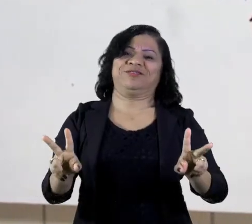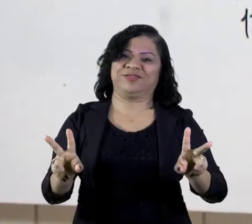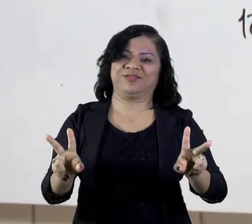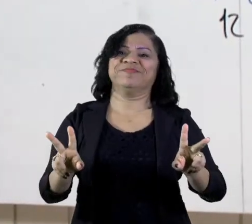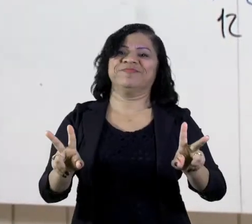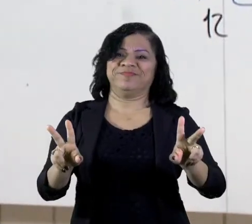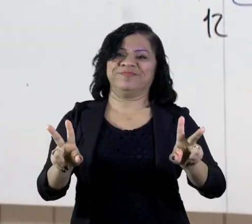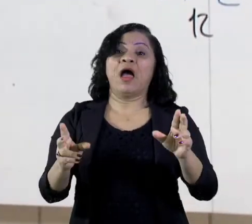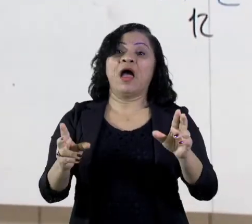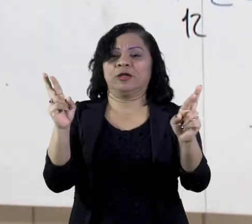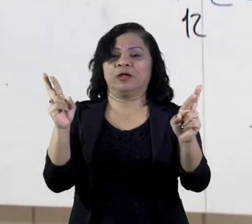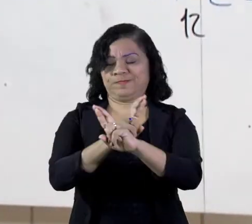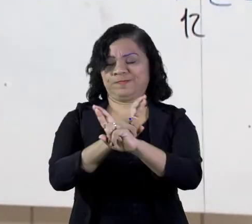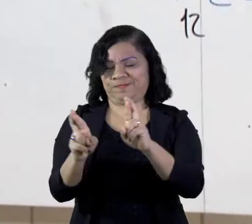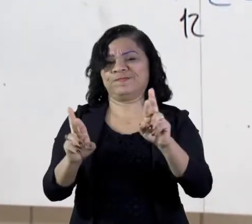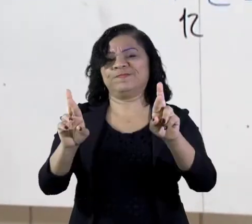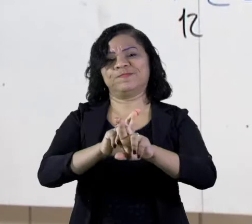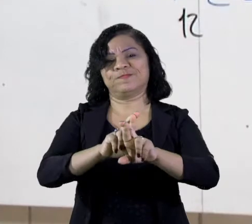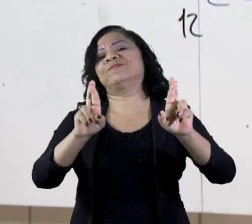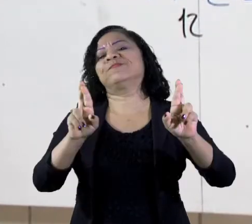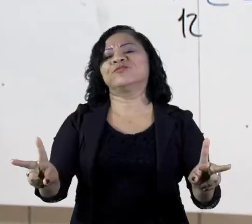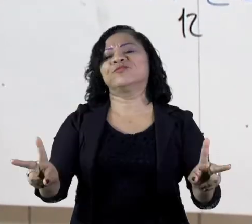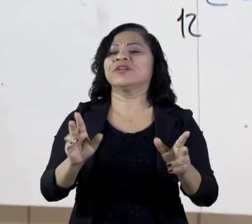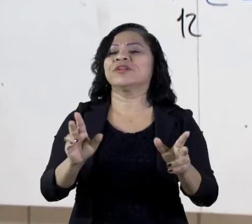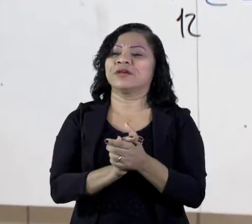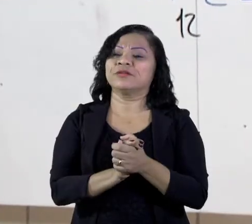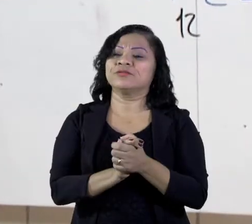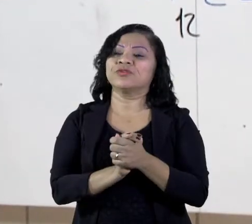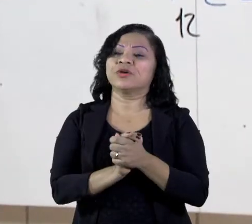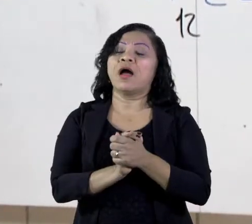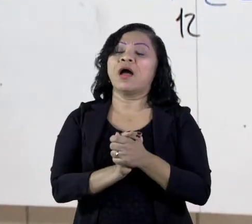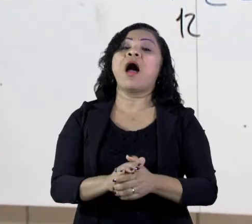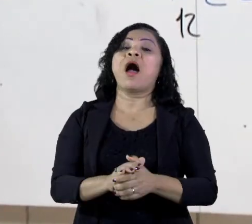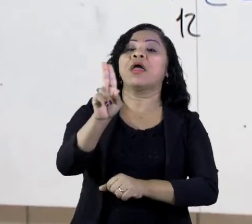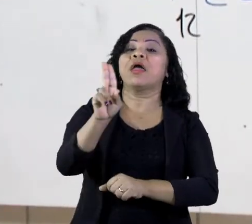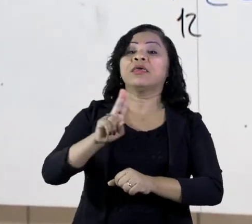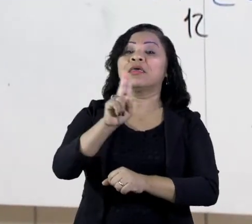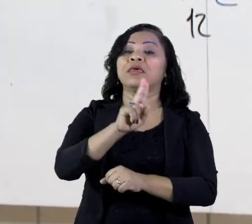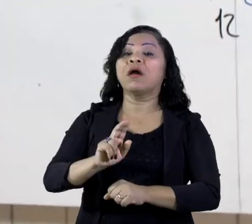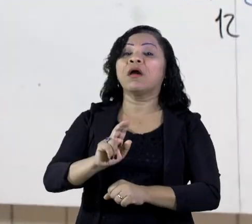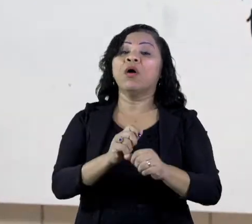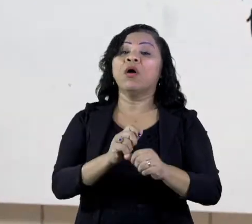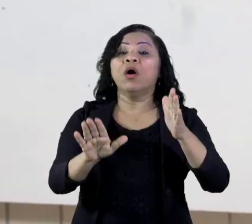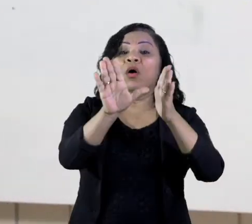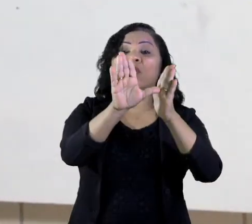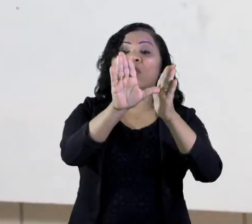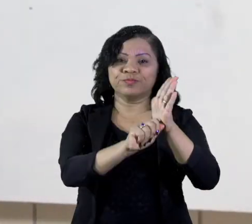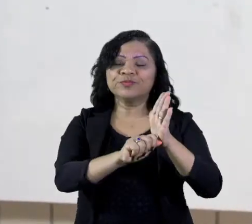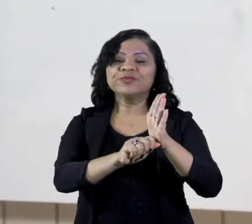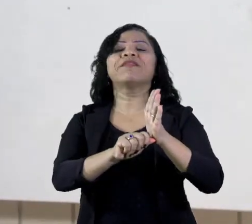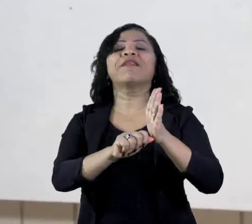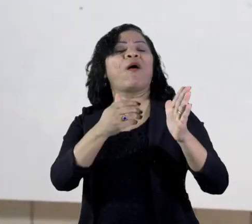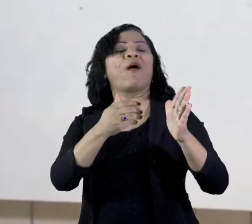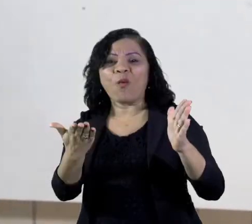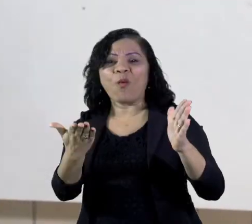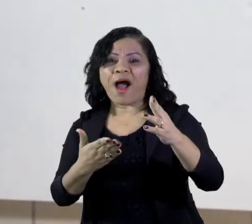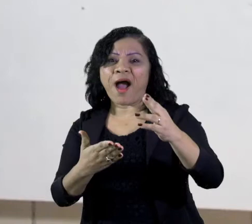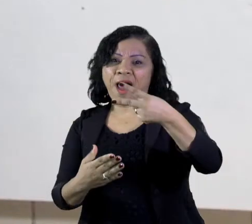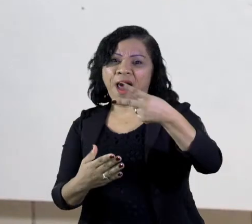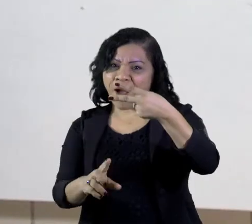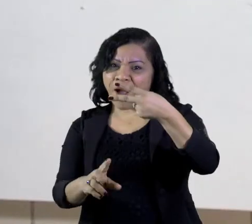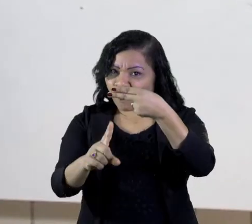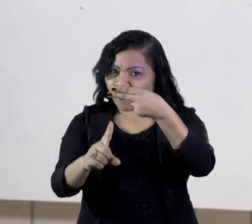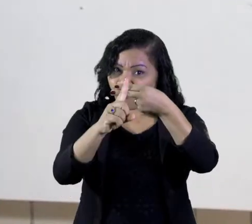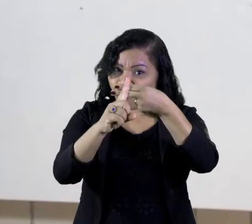de diferença e aí eu uso o sinal de diferença. Vamos para mais um exemplo? Vamos